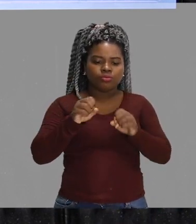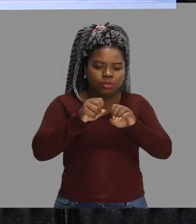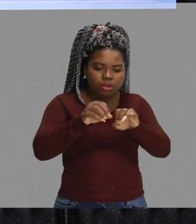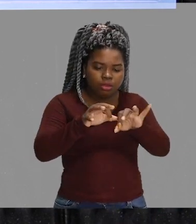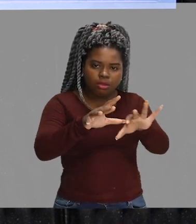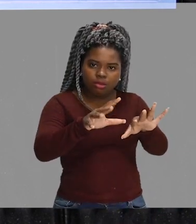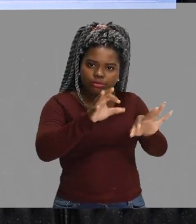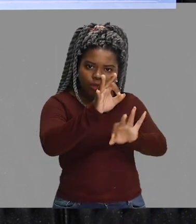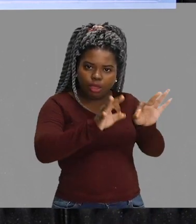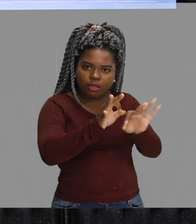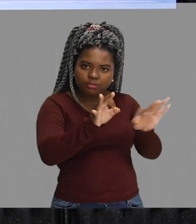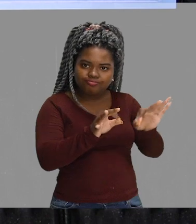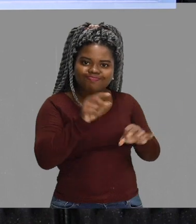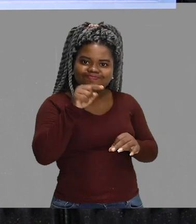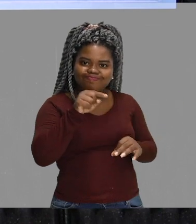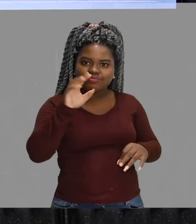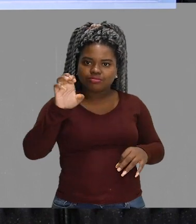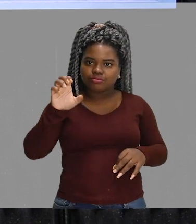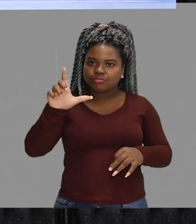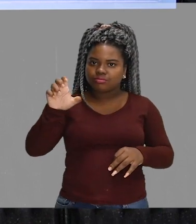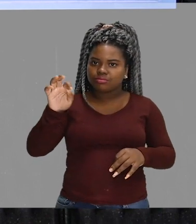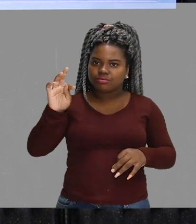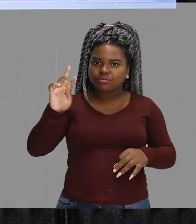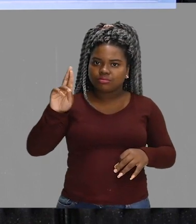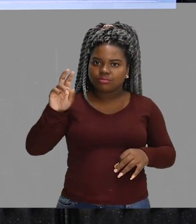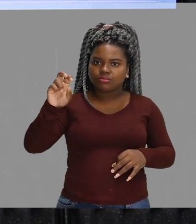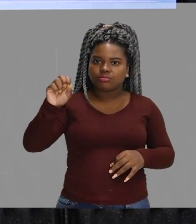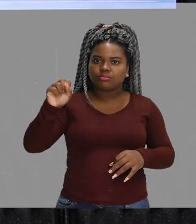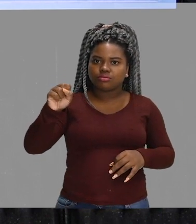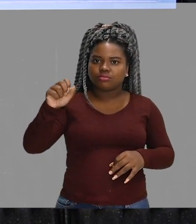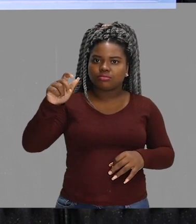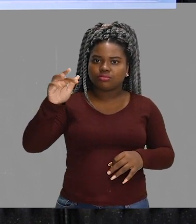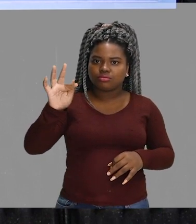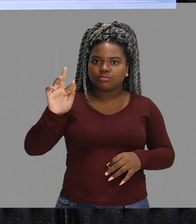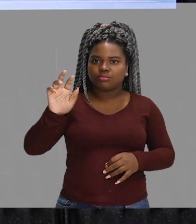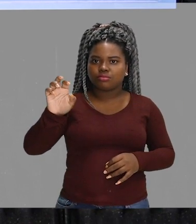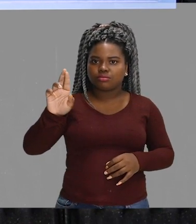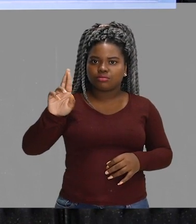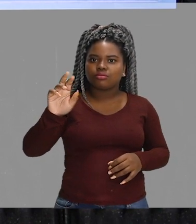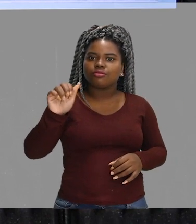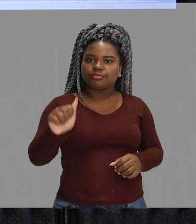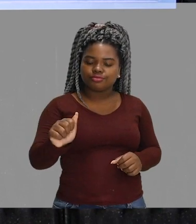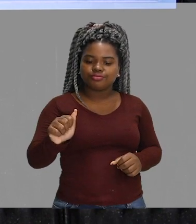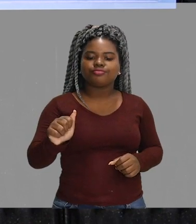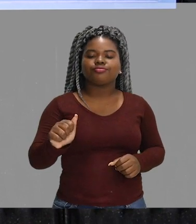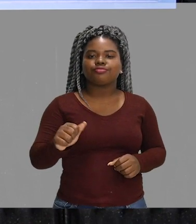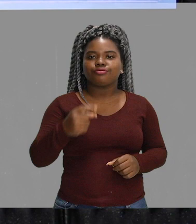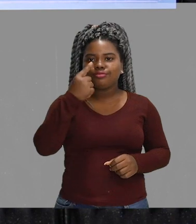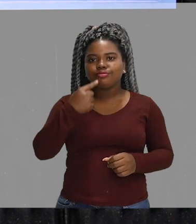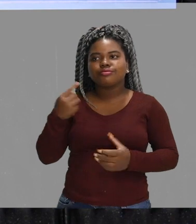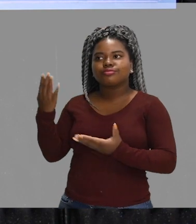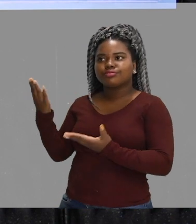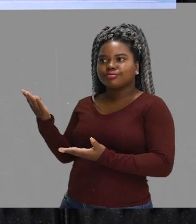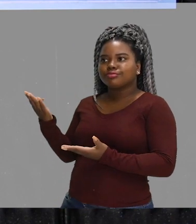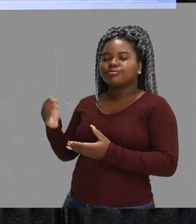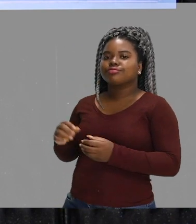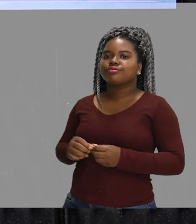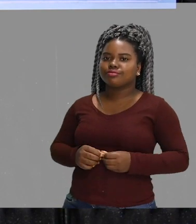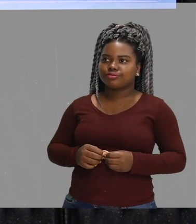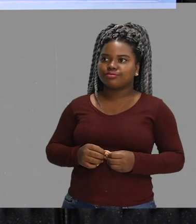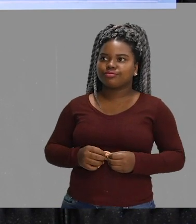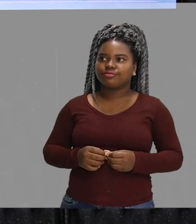são 4. Certo? Bom, nós podemos distribuir esses elétrons